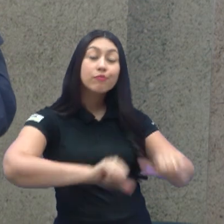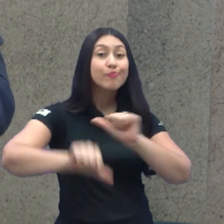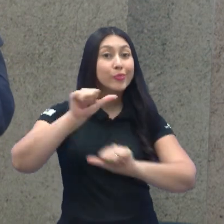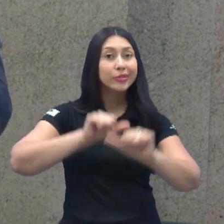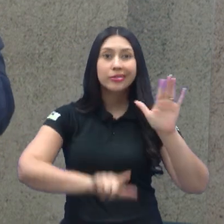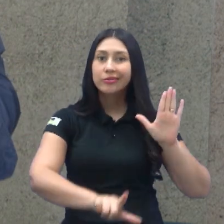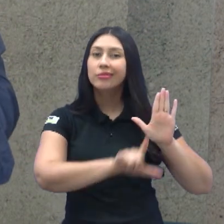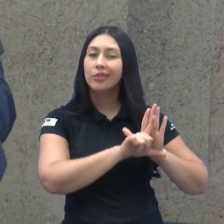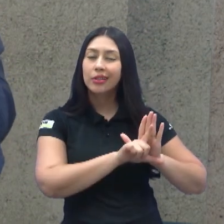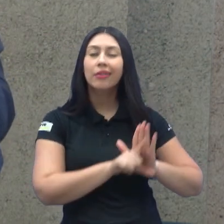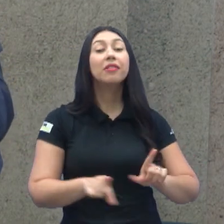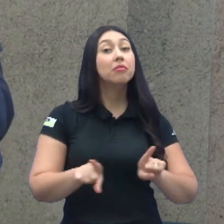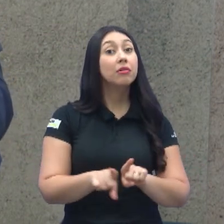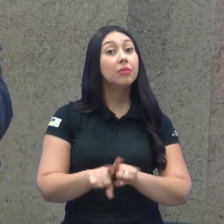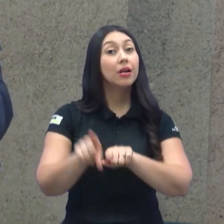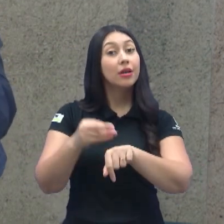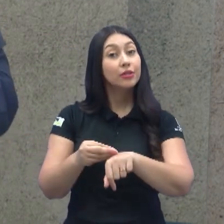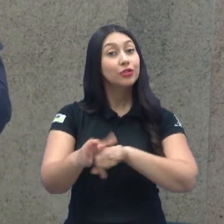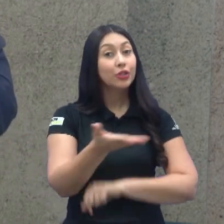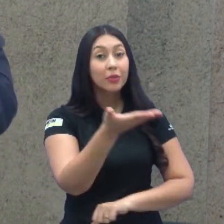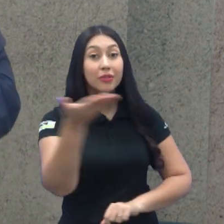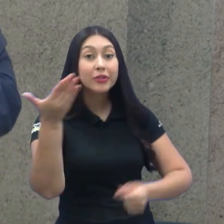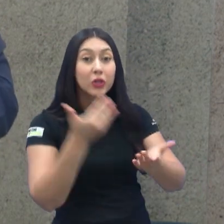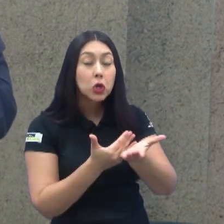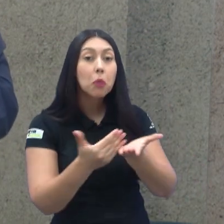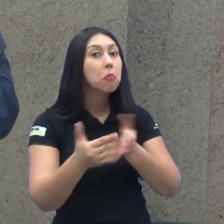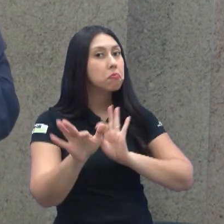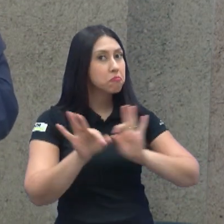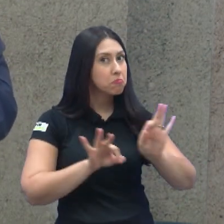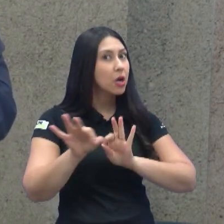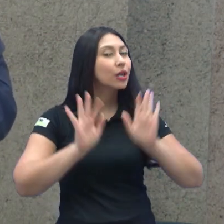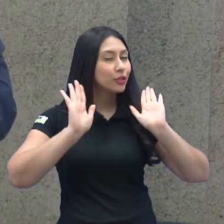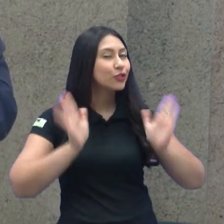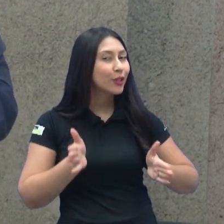legislação e dar dicas para você começar a se planejar desde já.